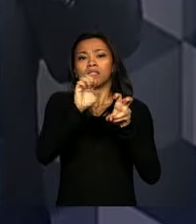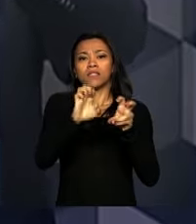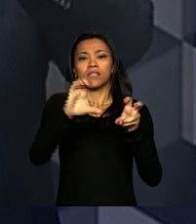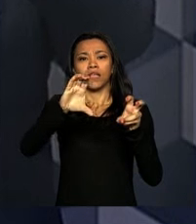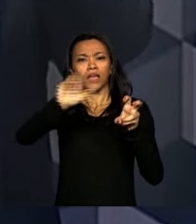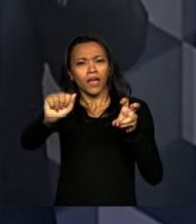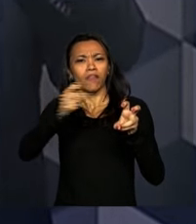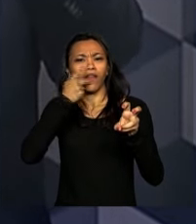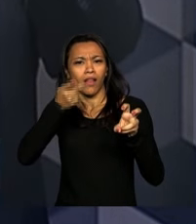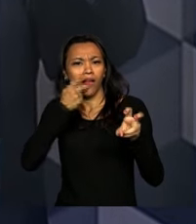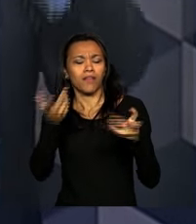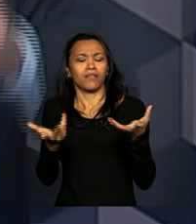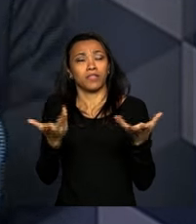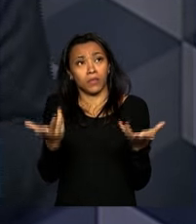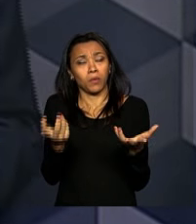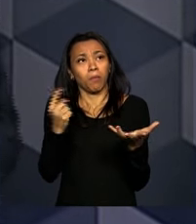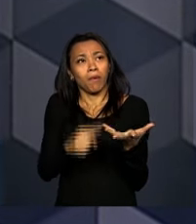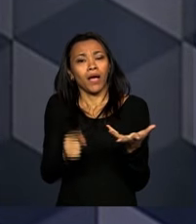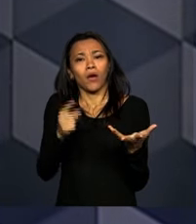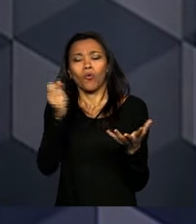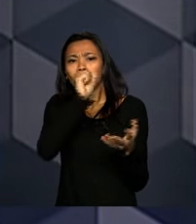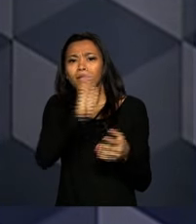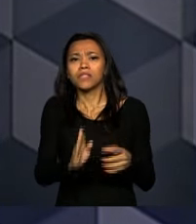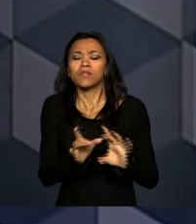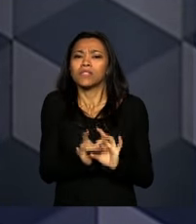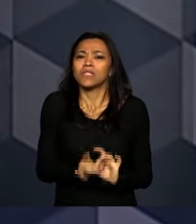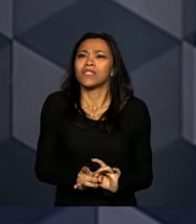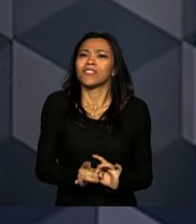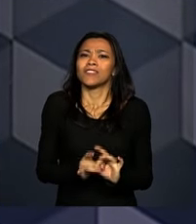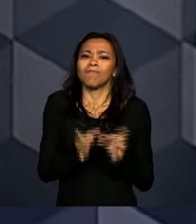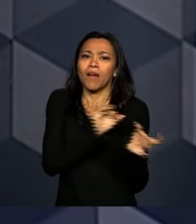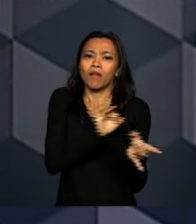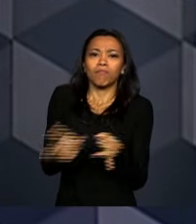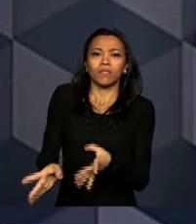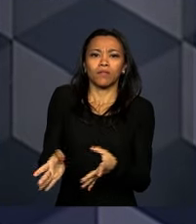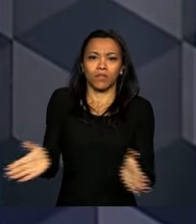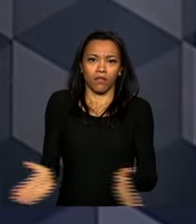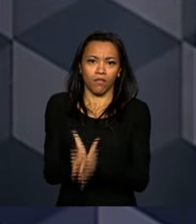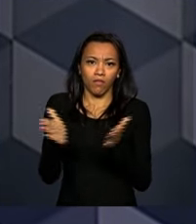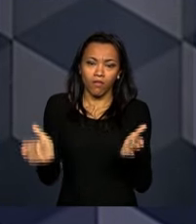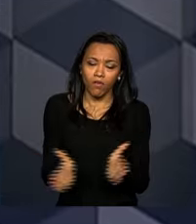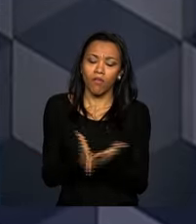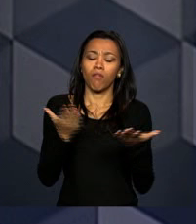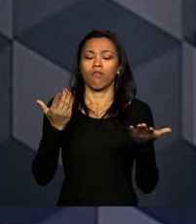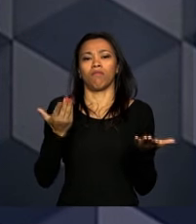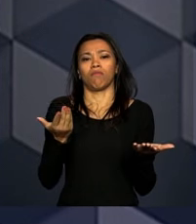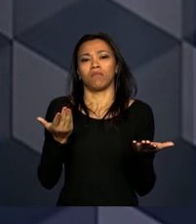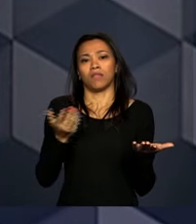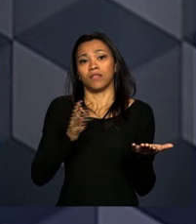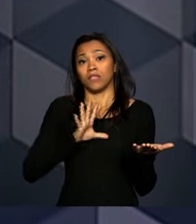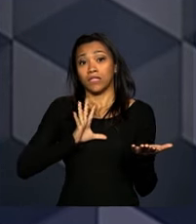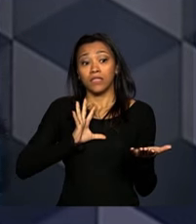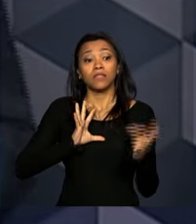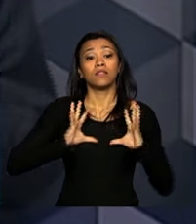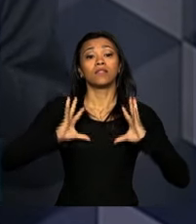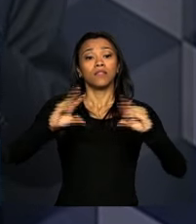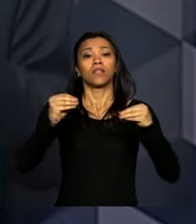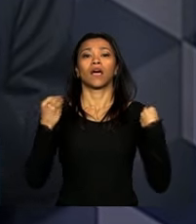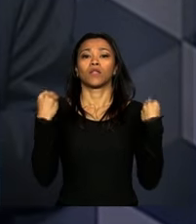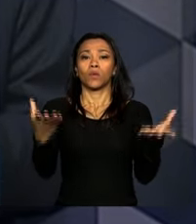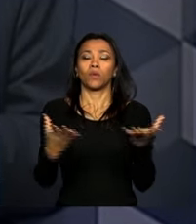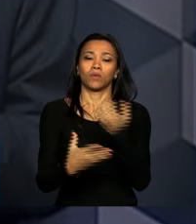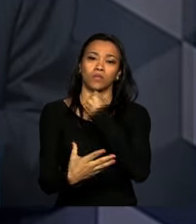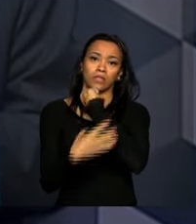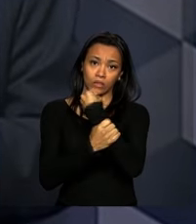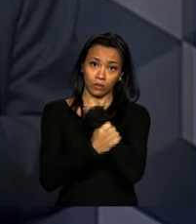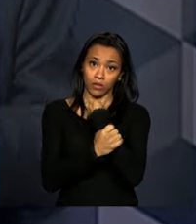novo. O Brasil se libertando da fome, da desnutrição, assegurando a todas as brasileiras e brasileiros